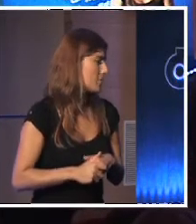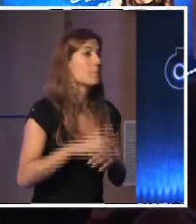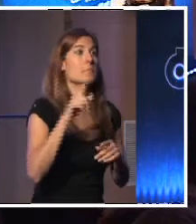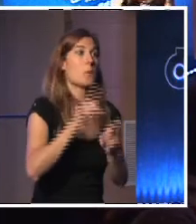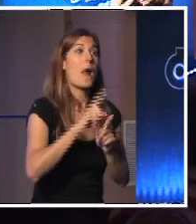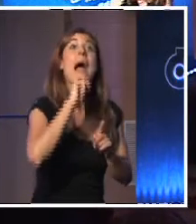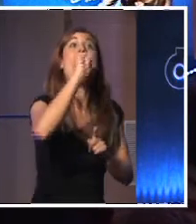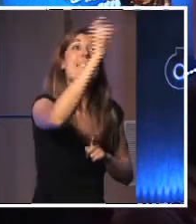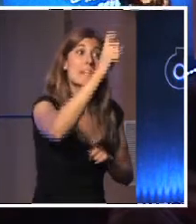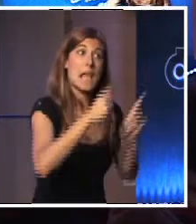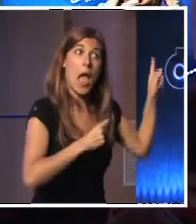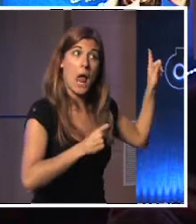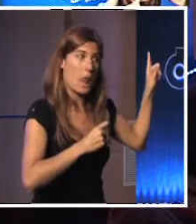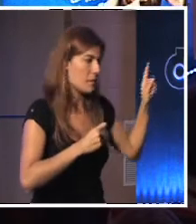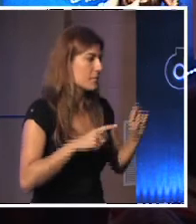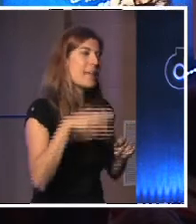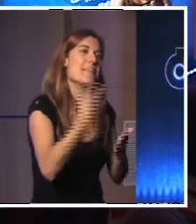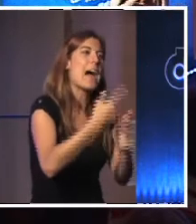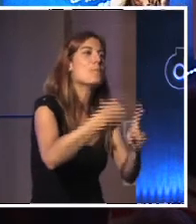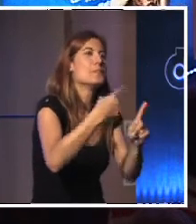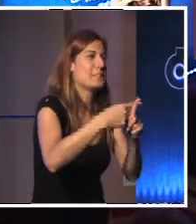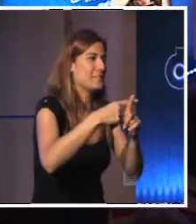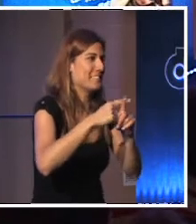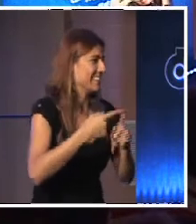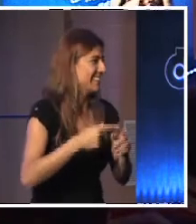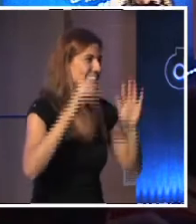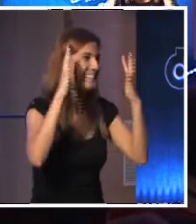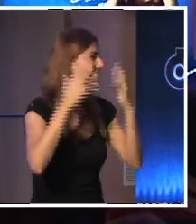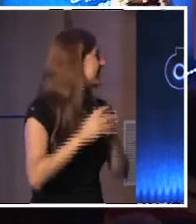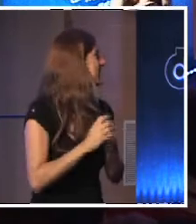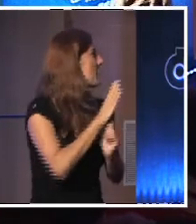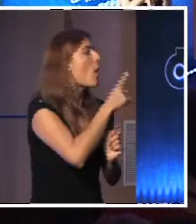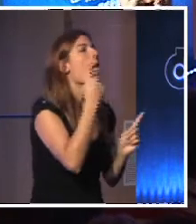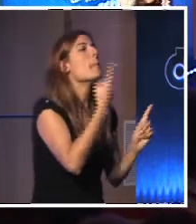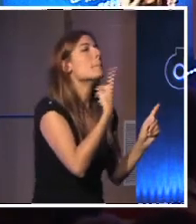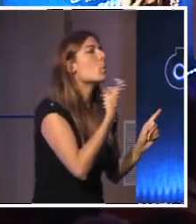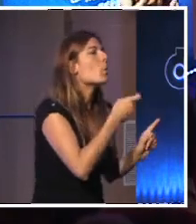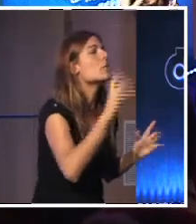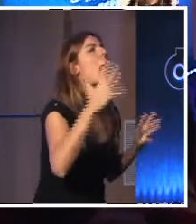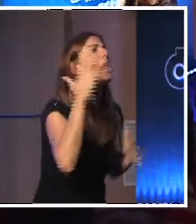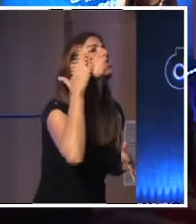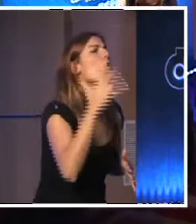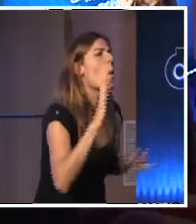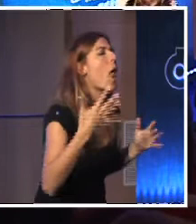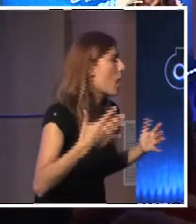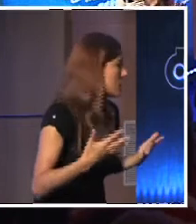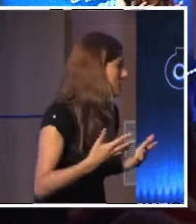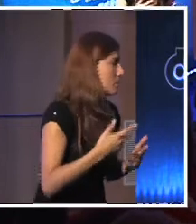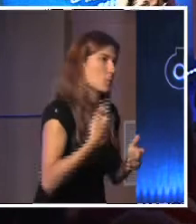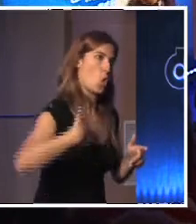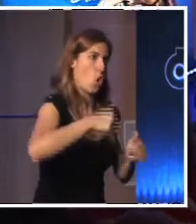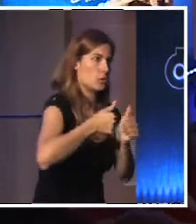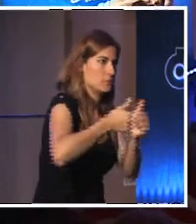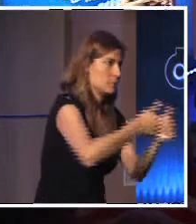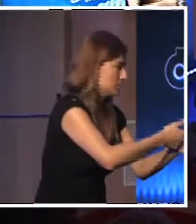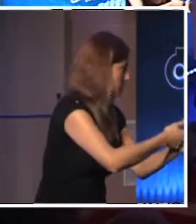Marcou. A dona vai... Vamos dar um reforçozinho que ela merece, que ela estava a dormir. E vamos lhe perguntar onde está o som. E vamos segui-la. Pode